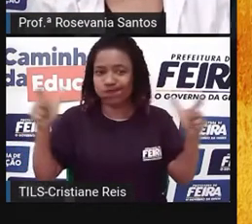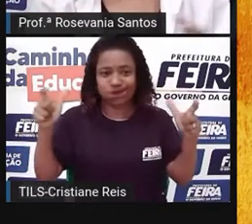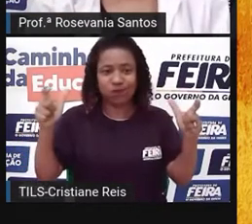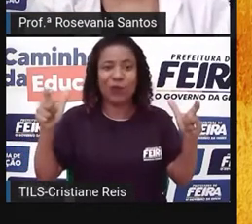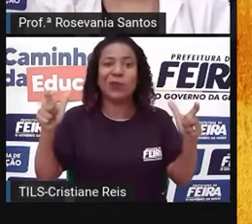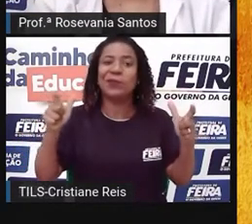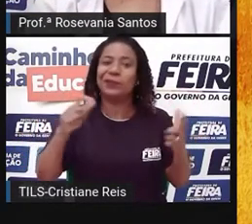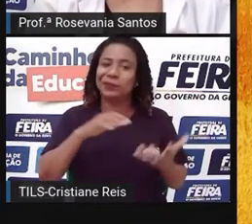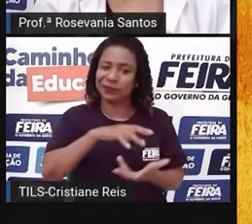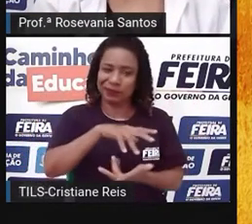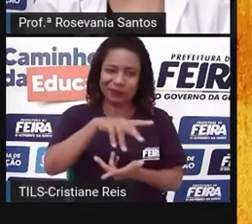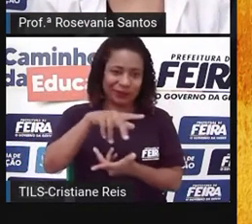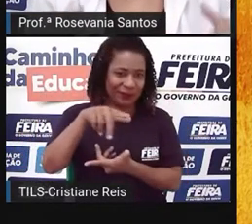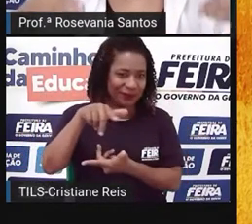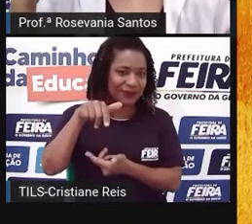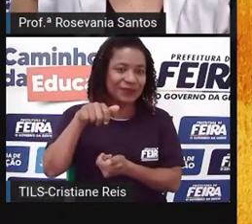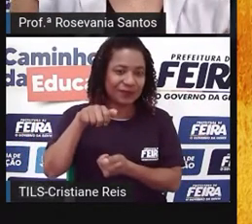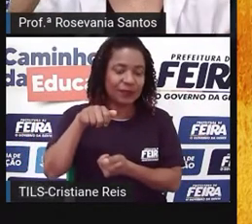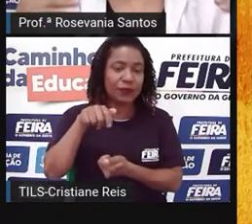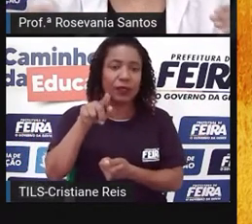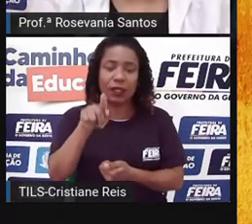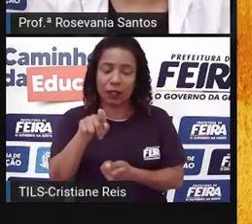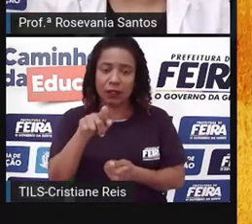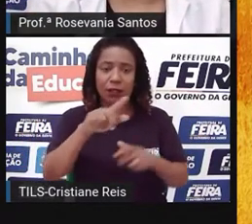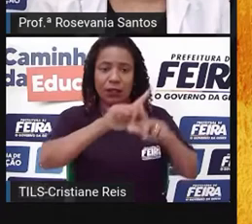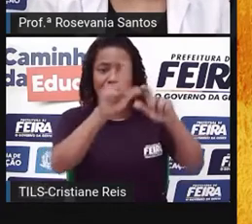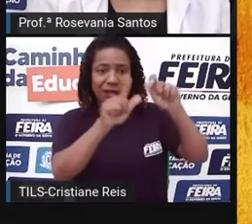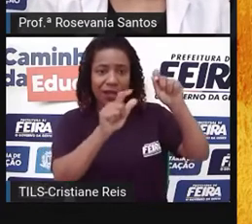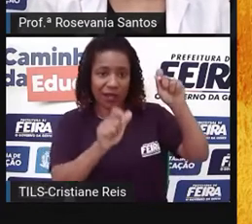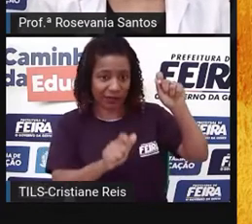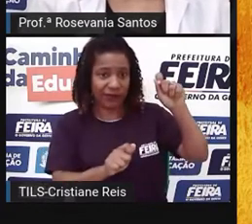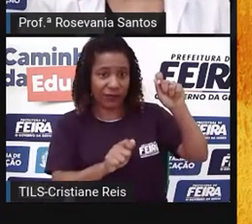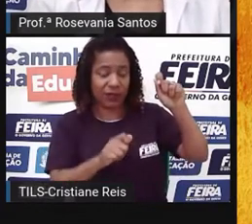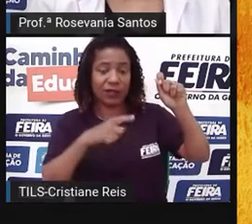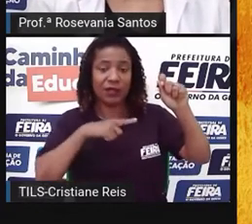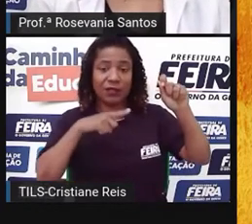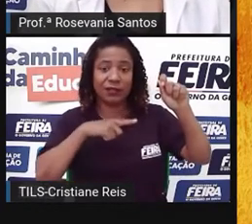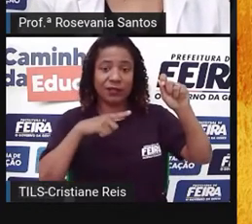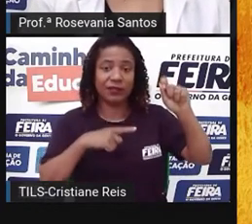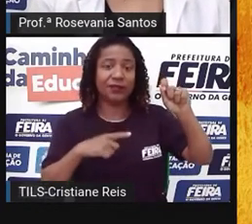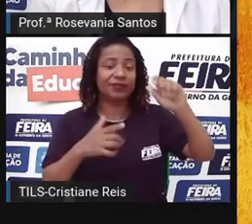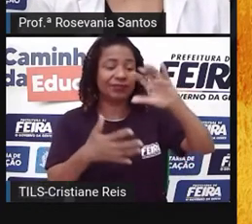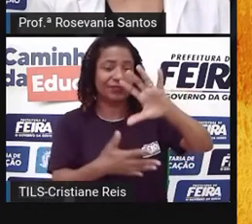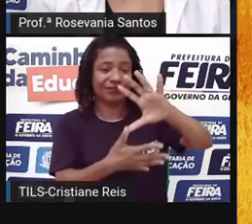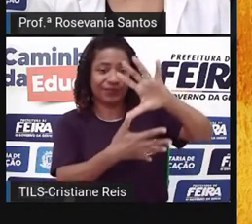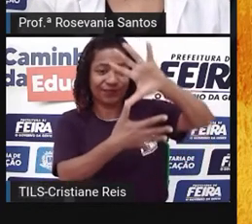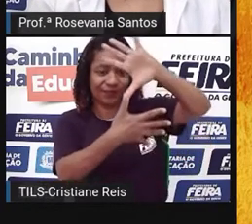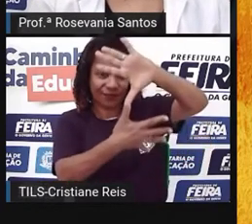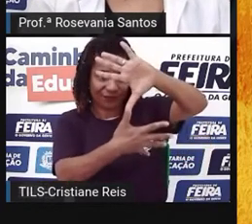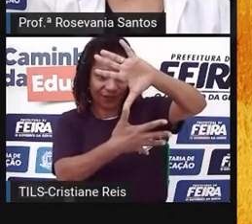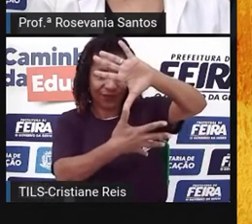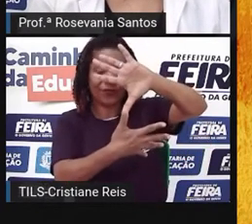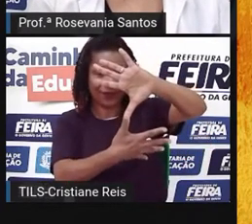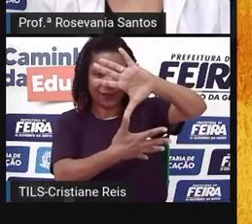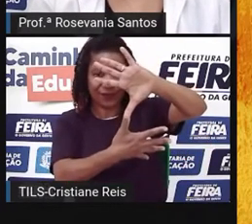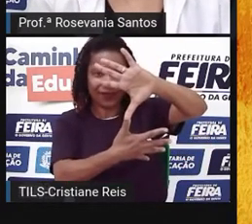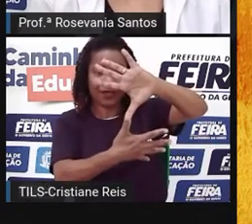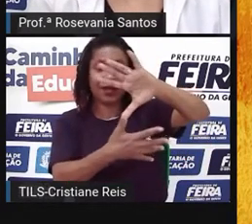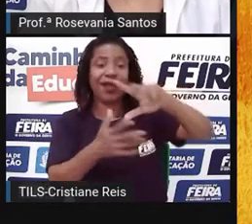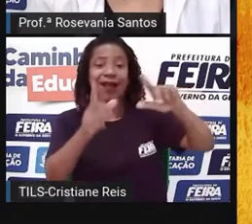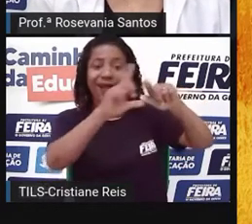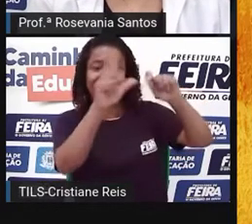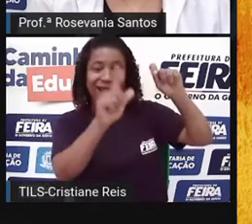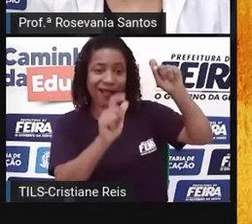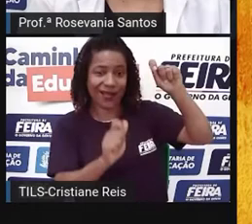os hemisférios. Por exemplo, quando eu falo isso, eu levo em consideração a linha do Equador. Tá vendo aqui?